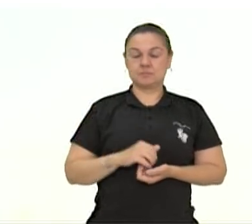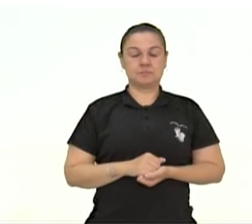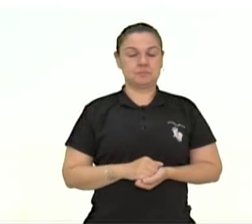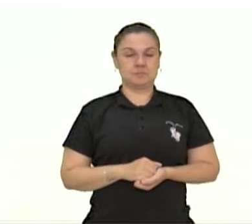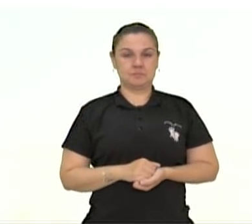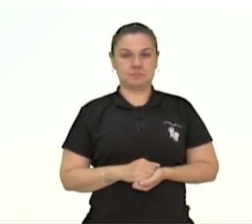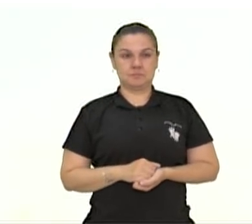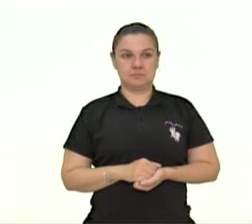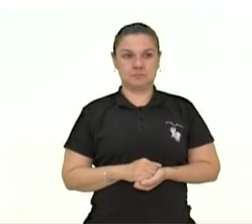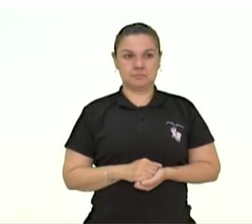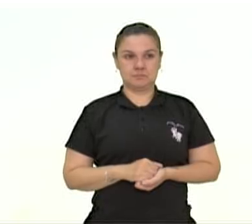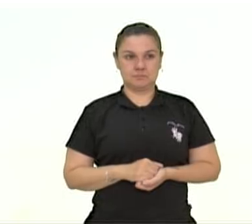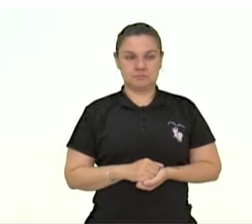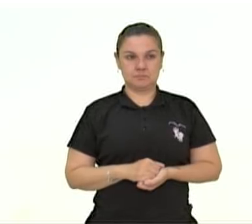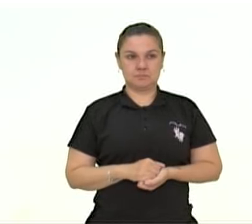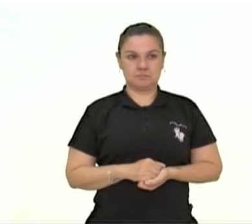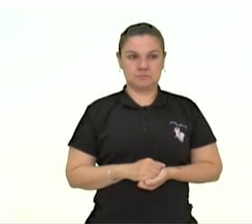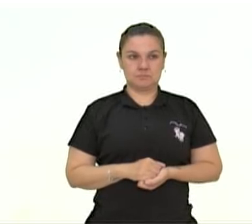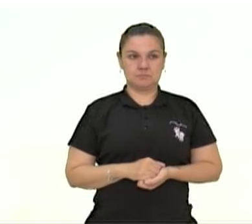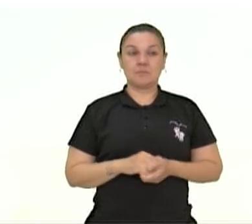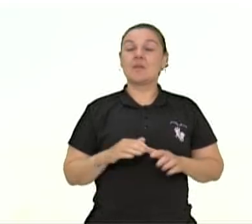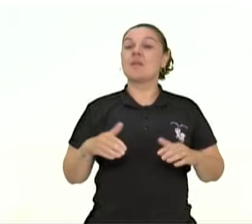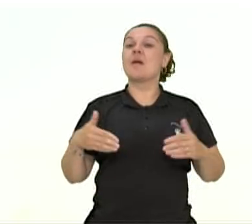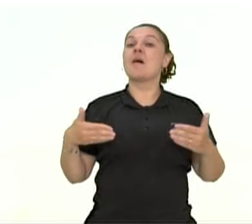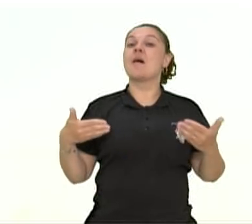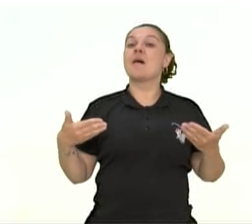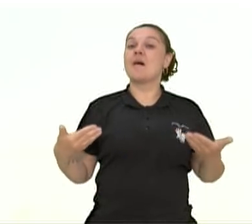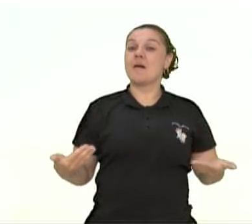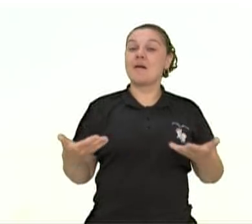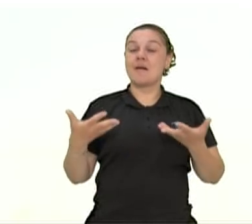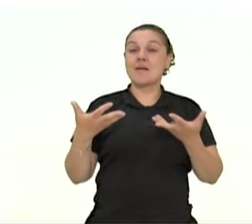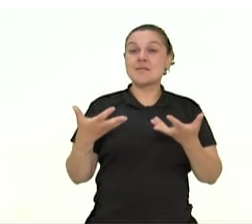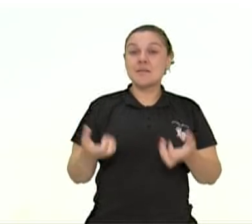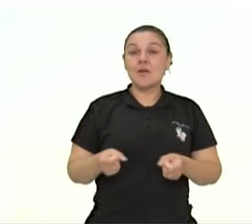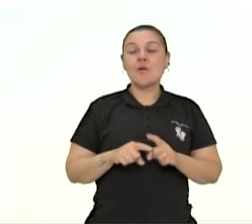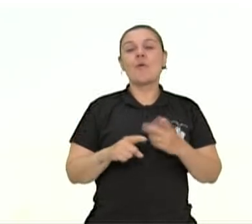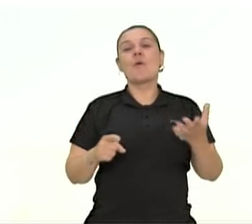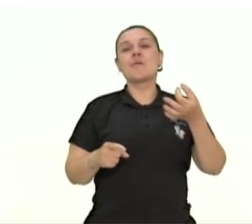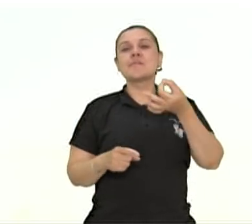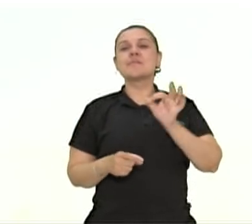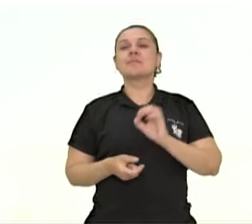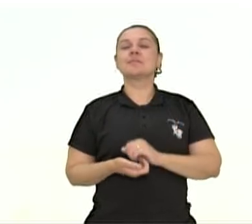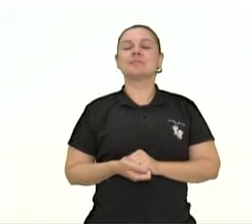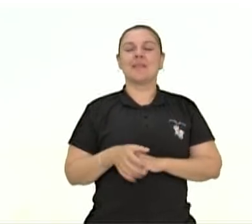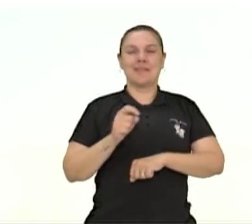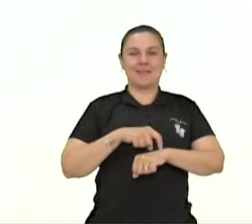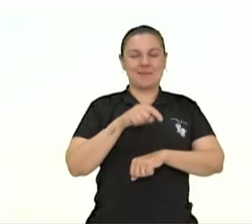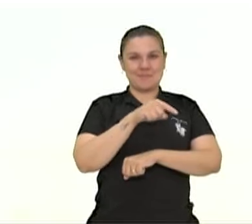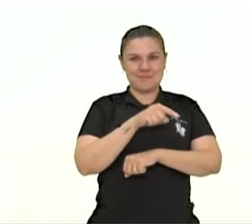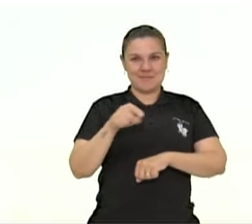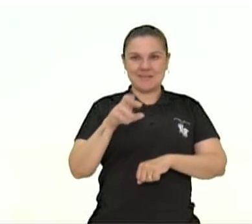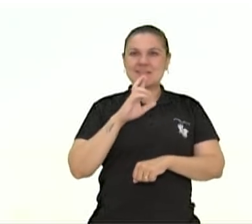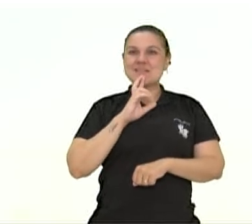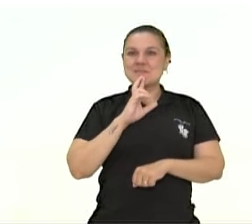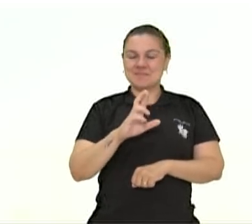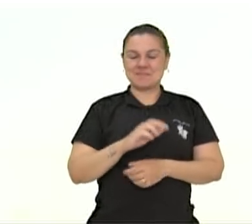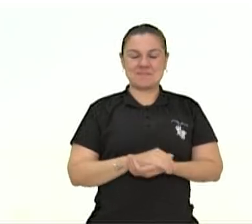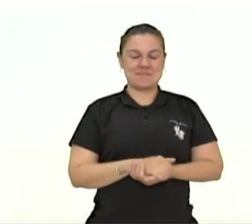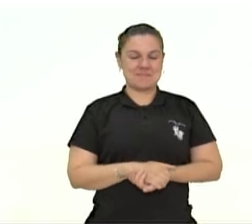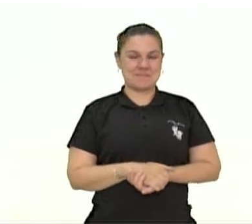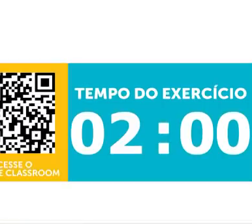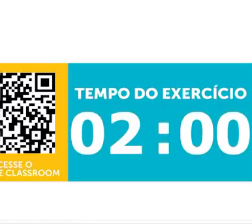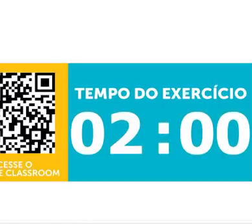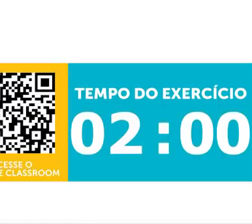o padre disse, eu te abençoo. E aí, considerando qual que vocês acham que está correta? Um tempo para vocês assinalarem essa questão.